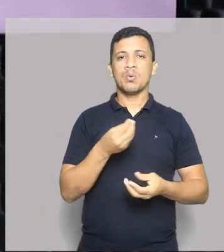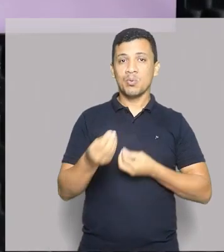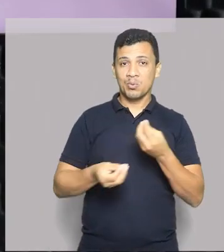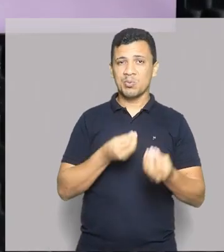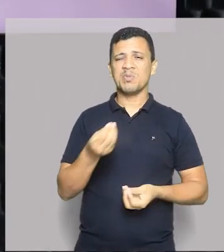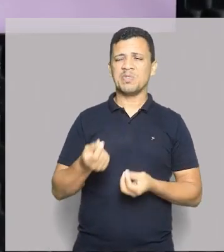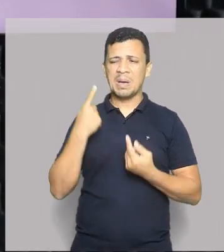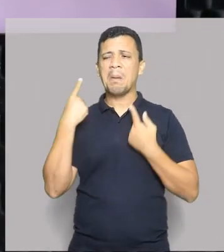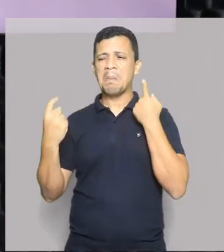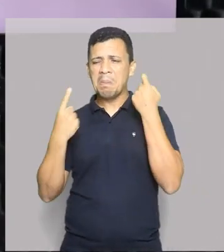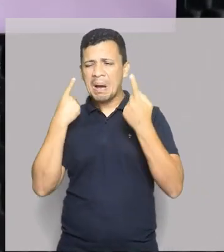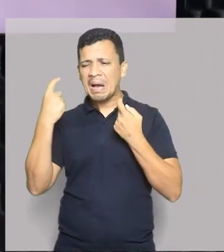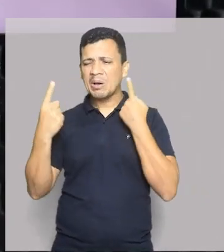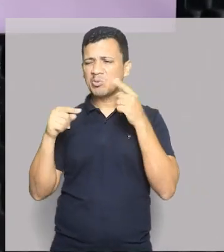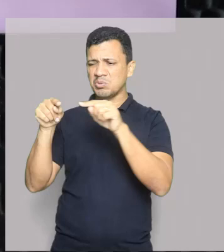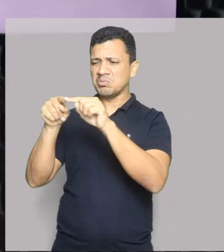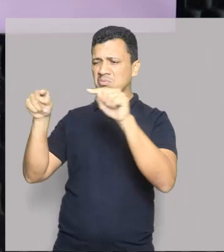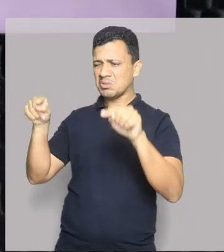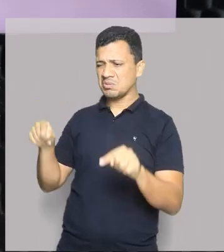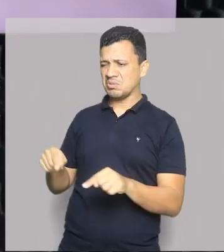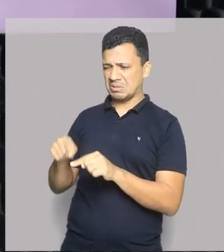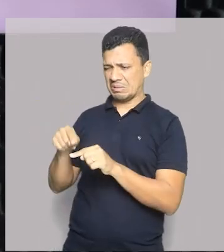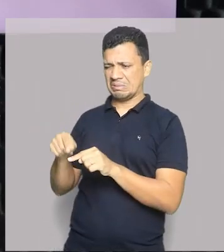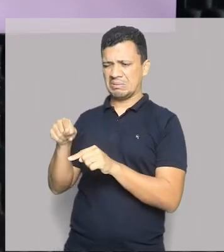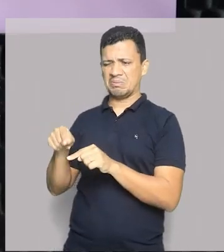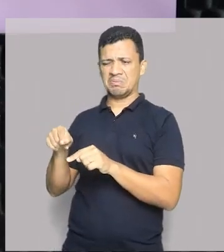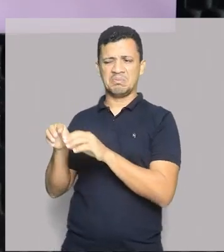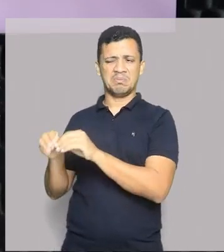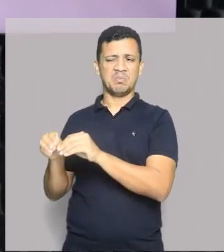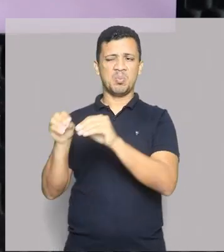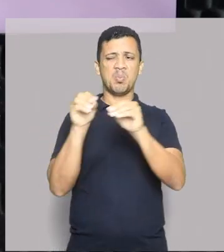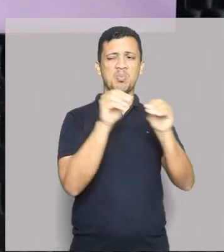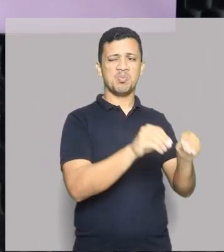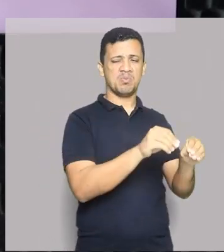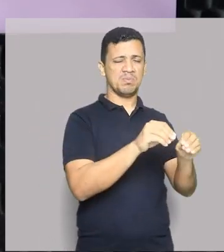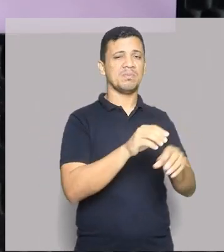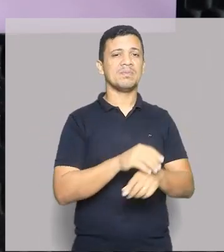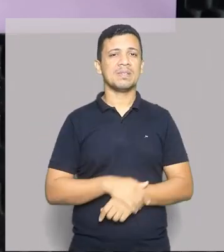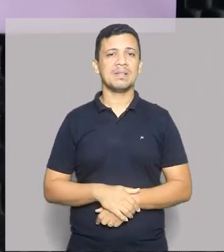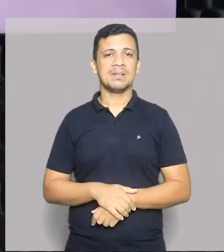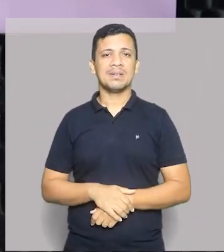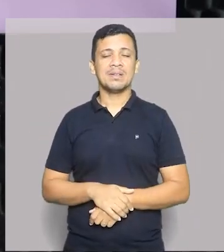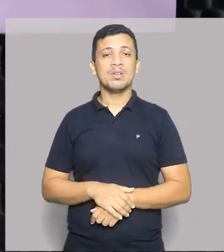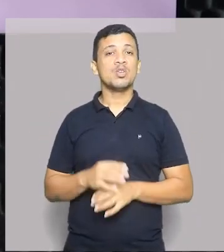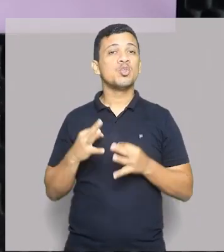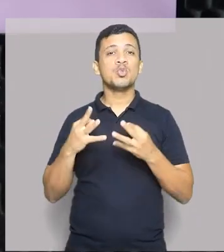barulho na sala, resolvemos mudar de lugar. O interessante dessa questão é que